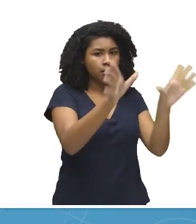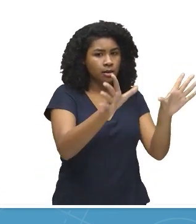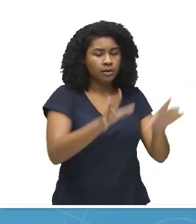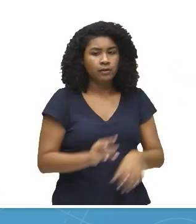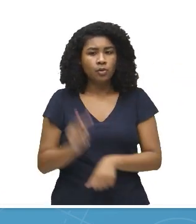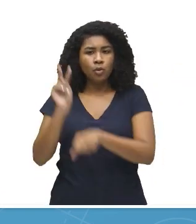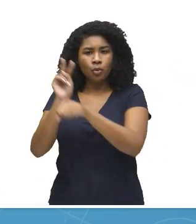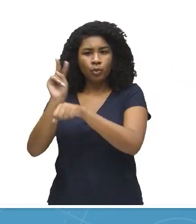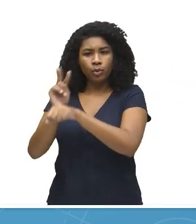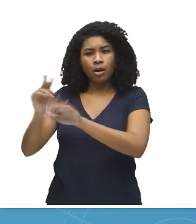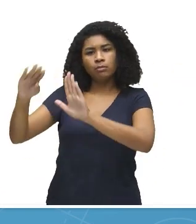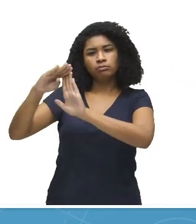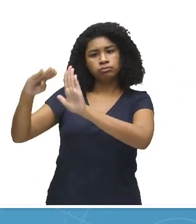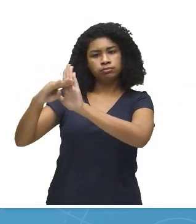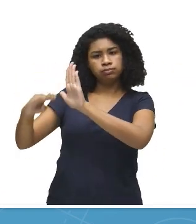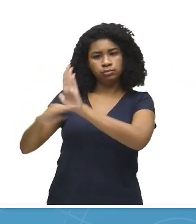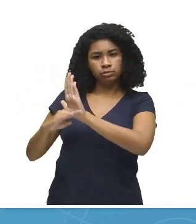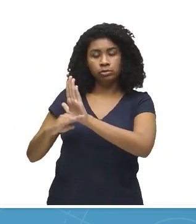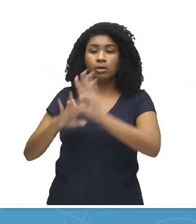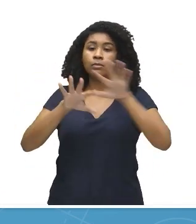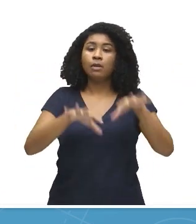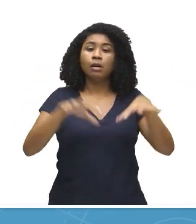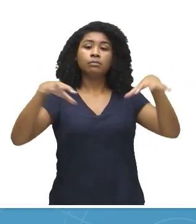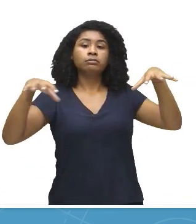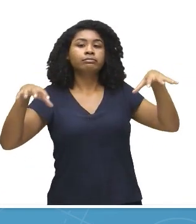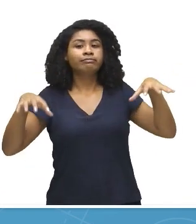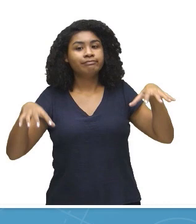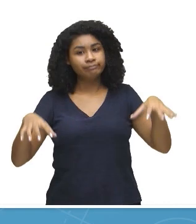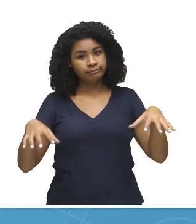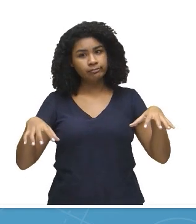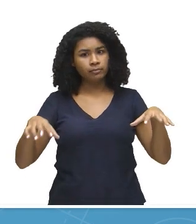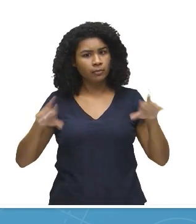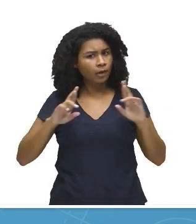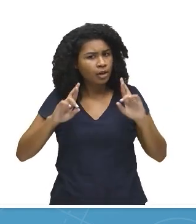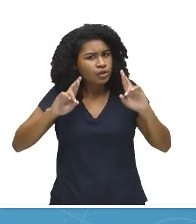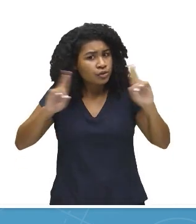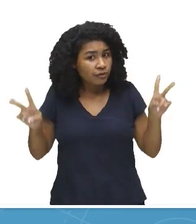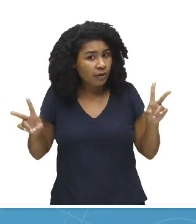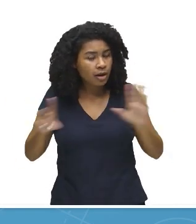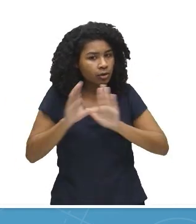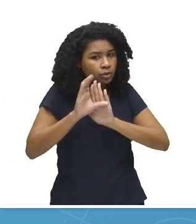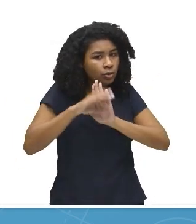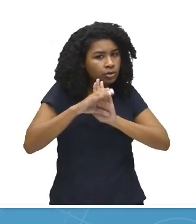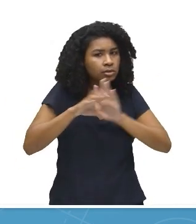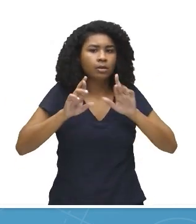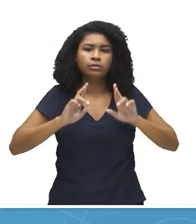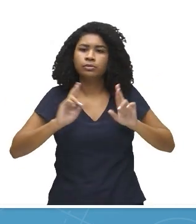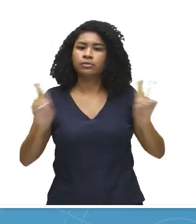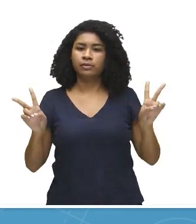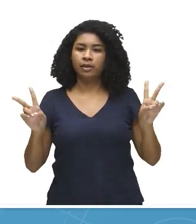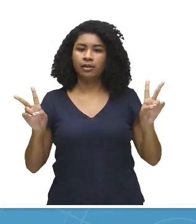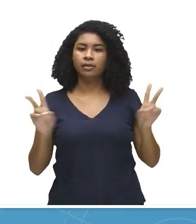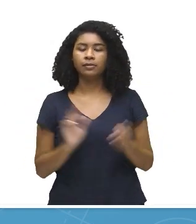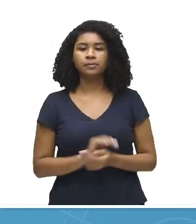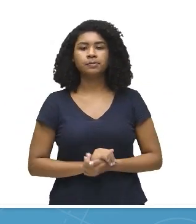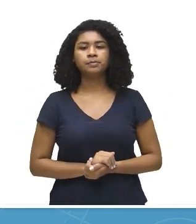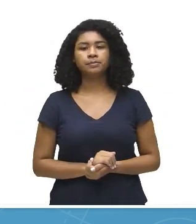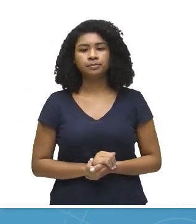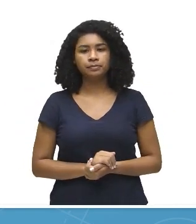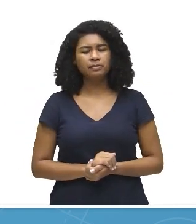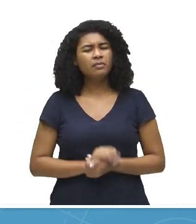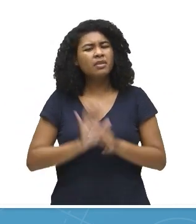ambiental. Aí a gente tem uma diferença com relação a esses dois conceitos, tá? É